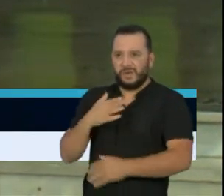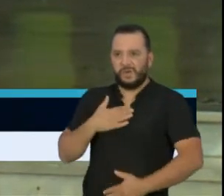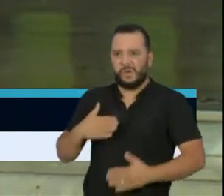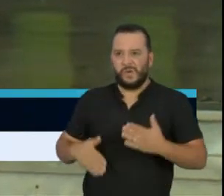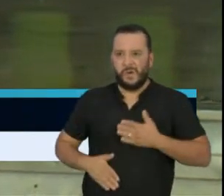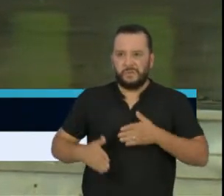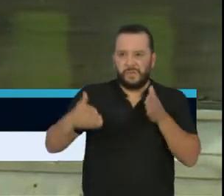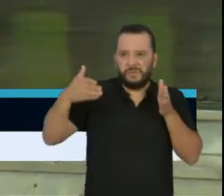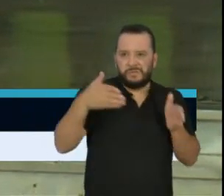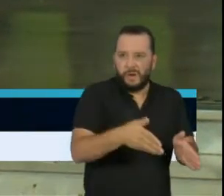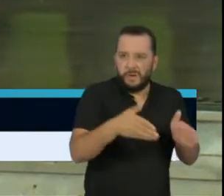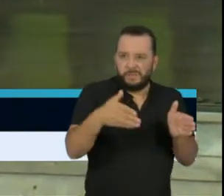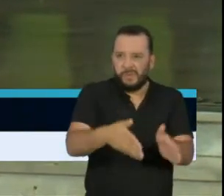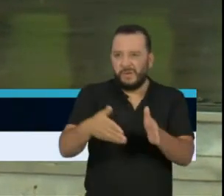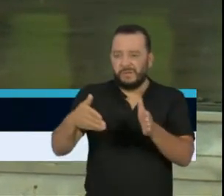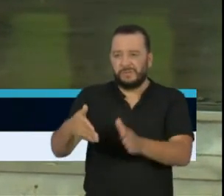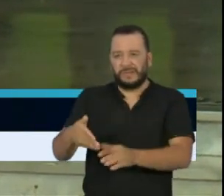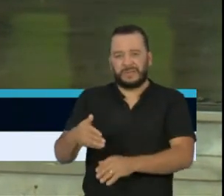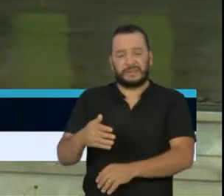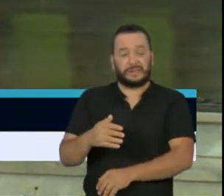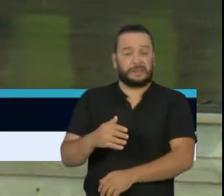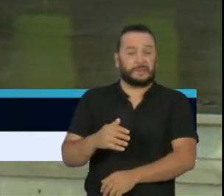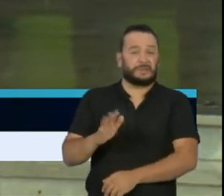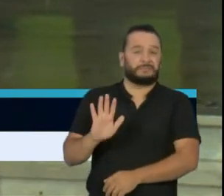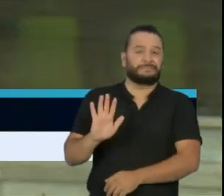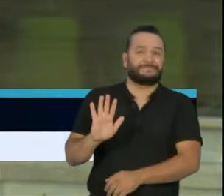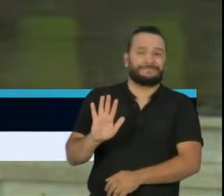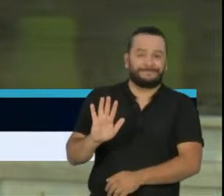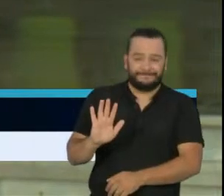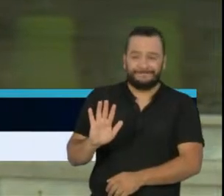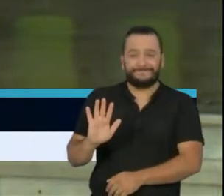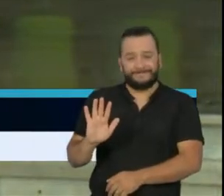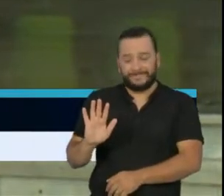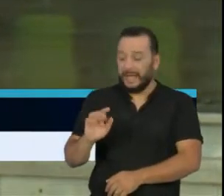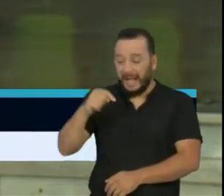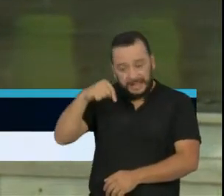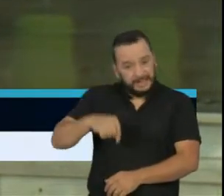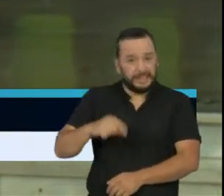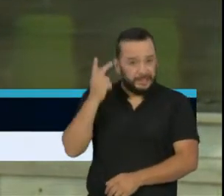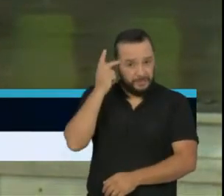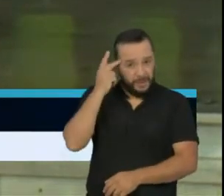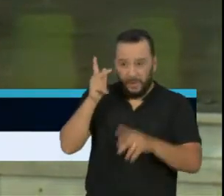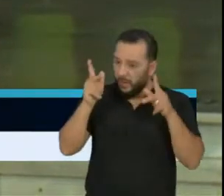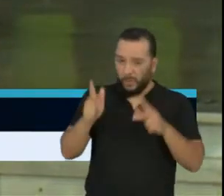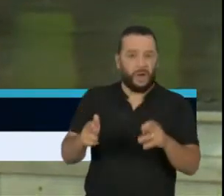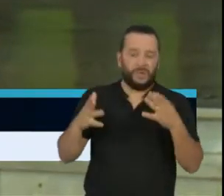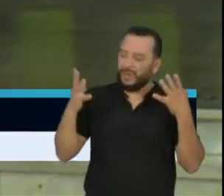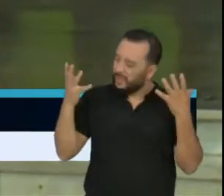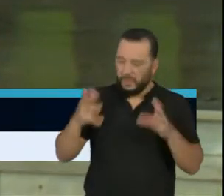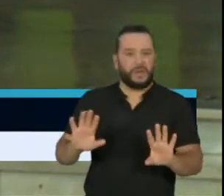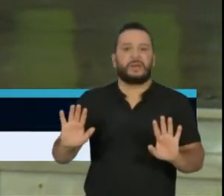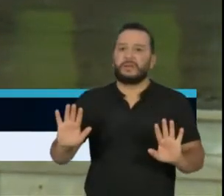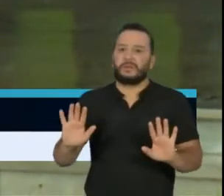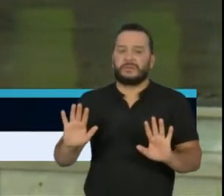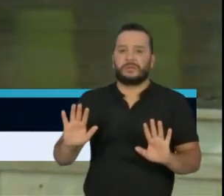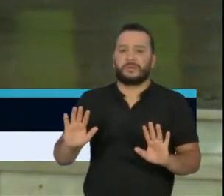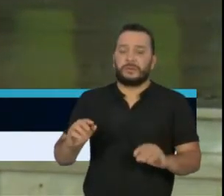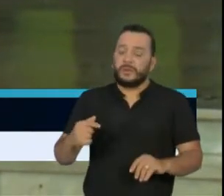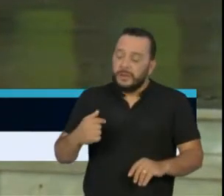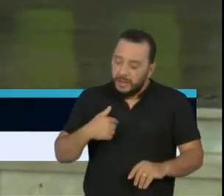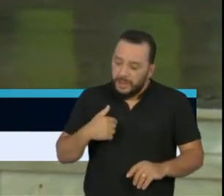desafio. Inclusive, queria manifestar aqui, mais uma vez, a minha solidariedade aos nossos